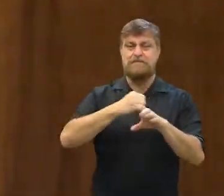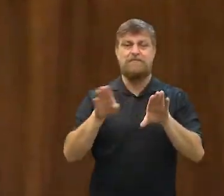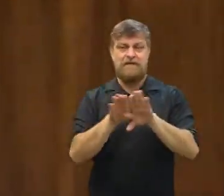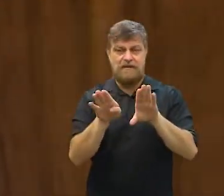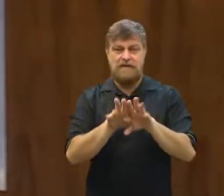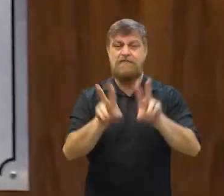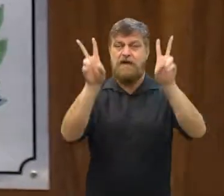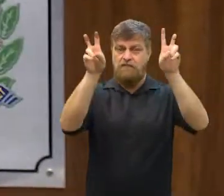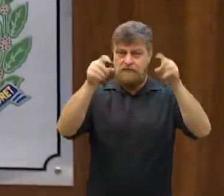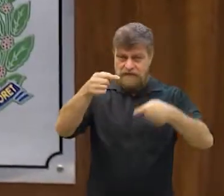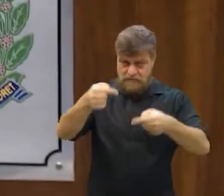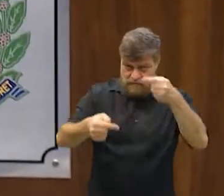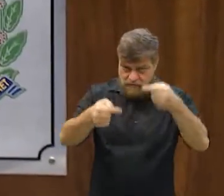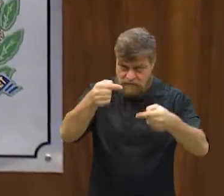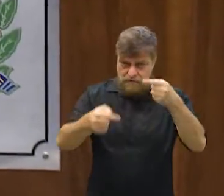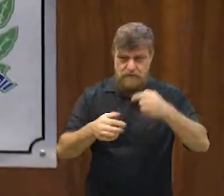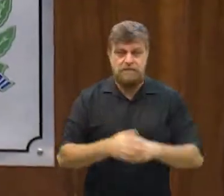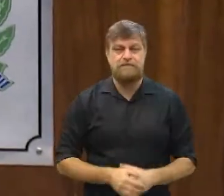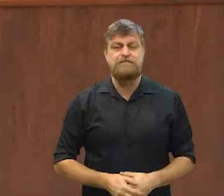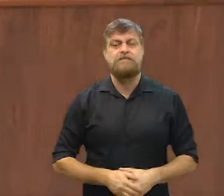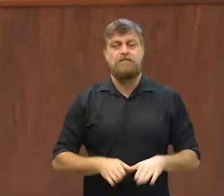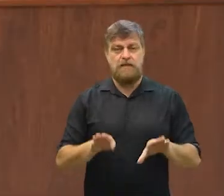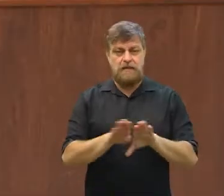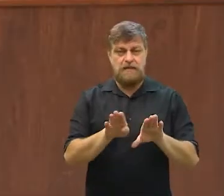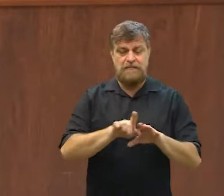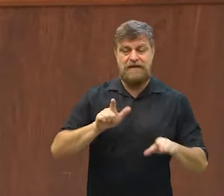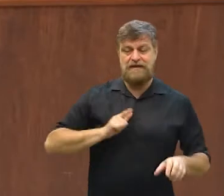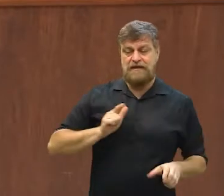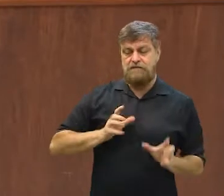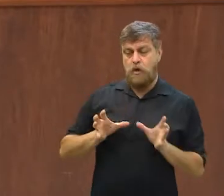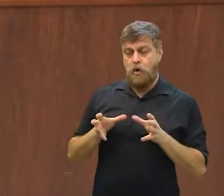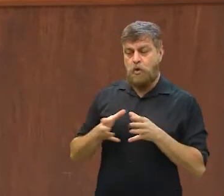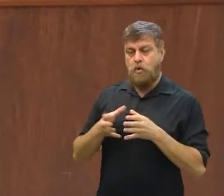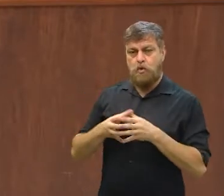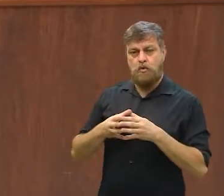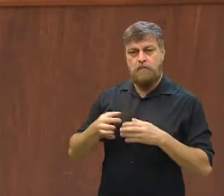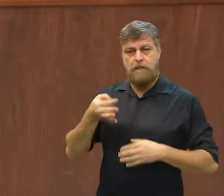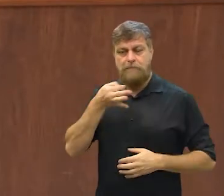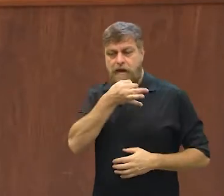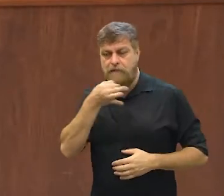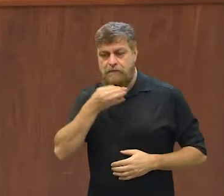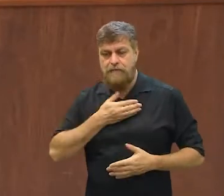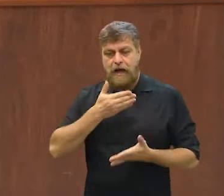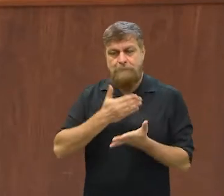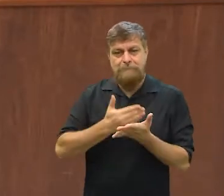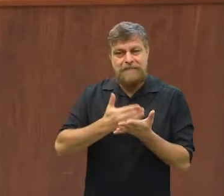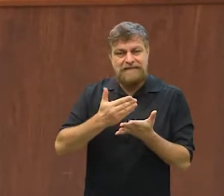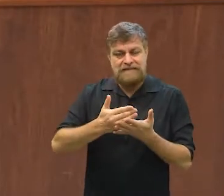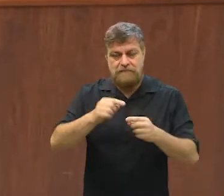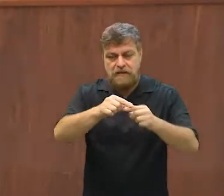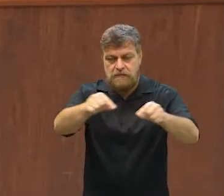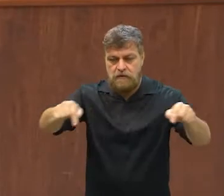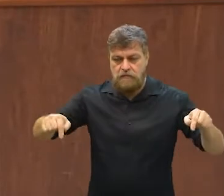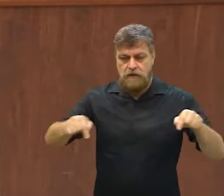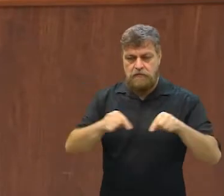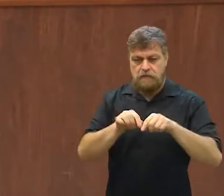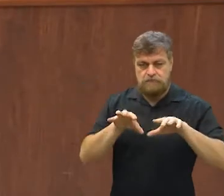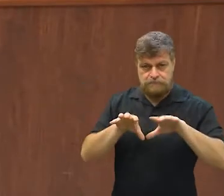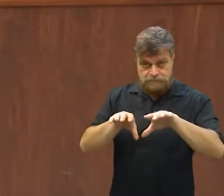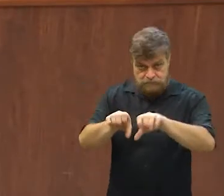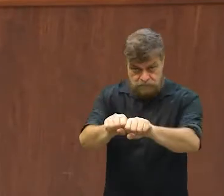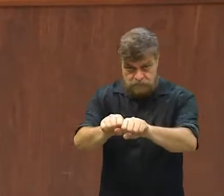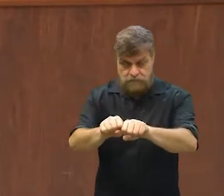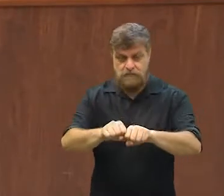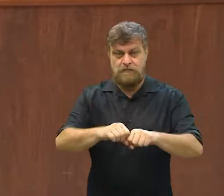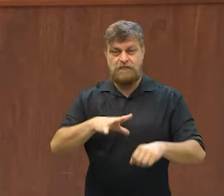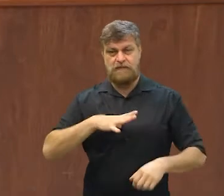também fez parte das faltas da comissão também com ele partido entre os membros da comissão o parça a ocupação e uso